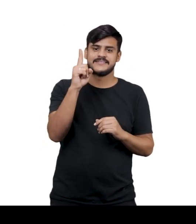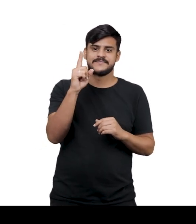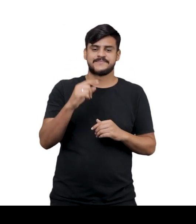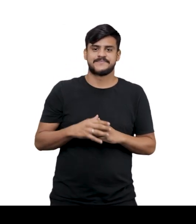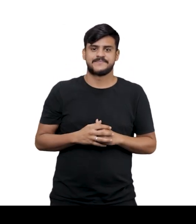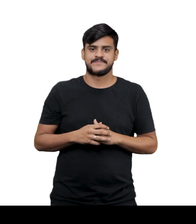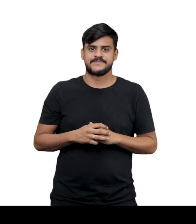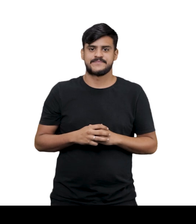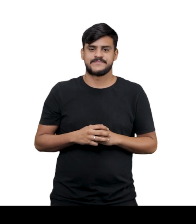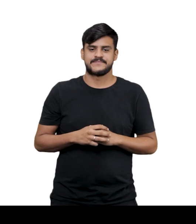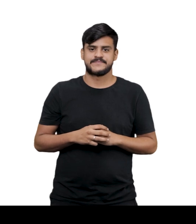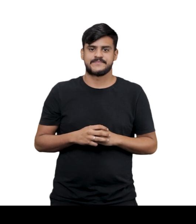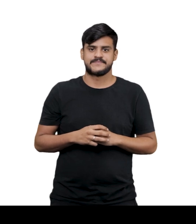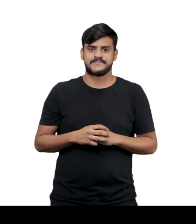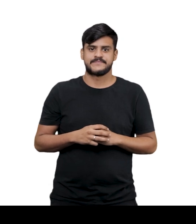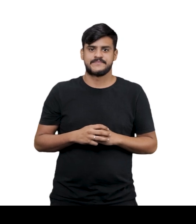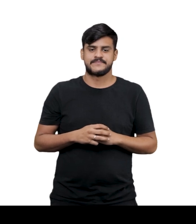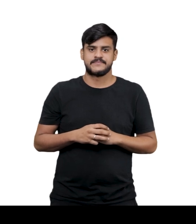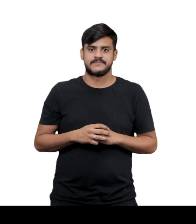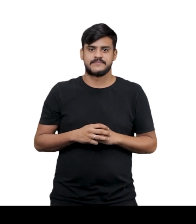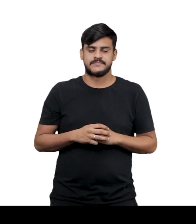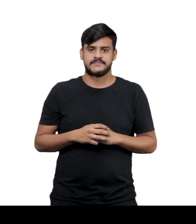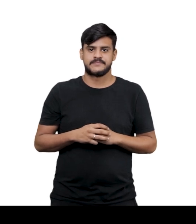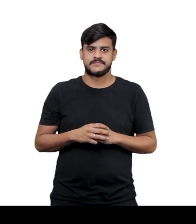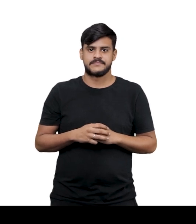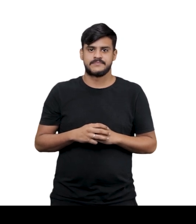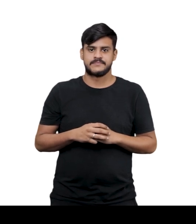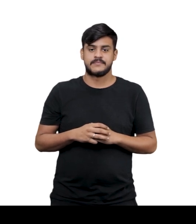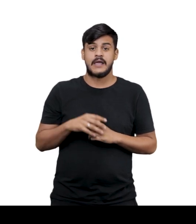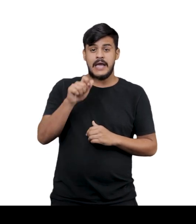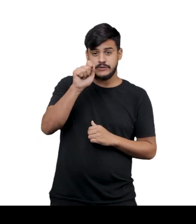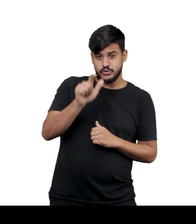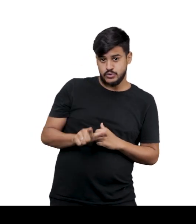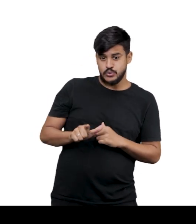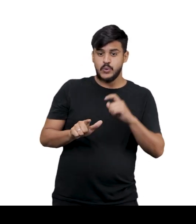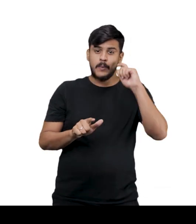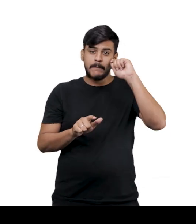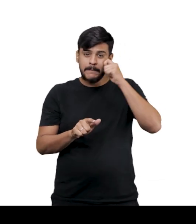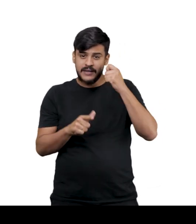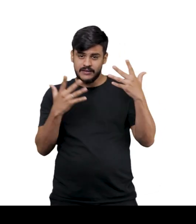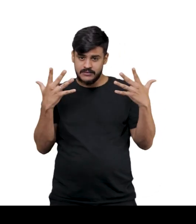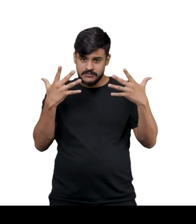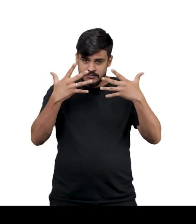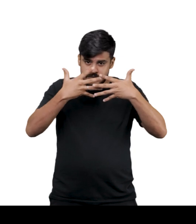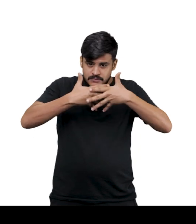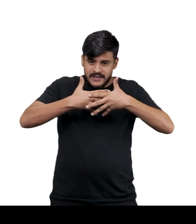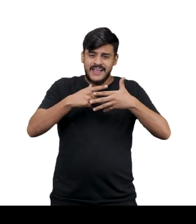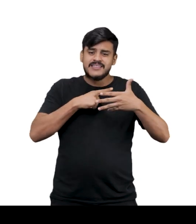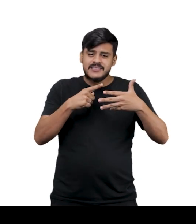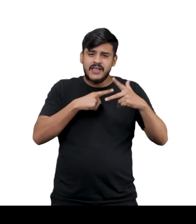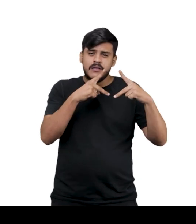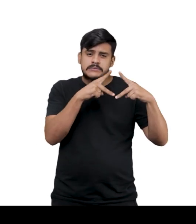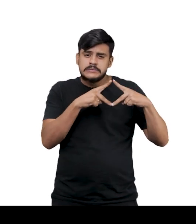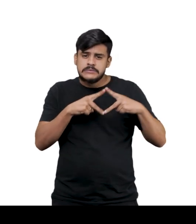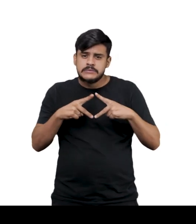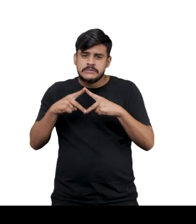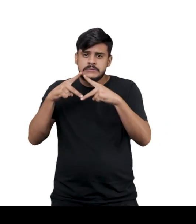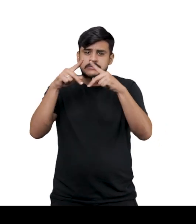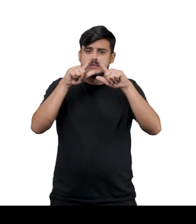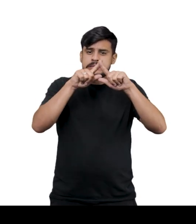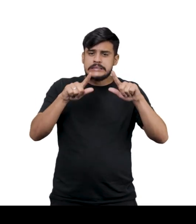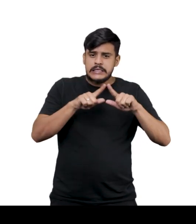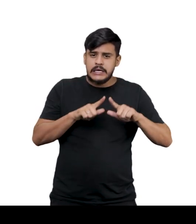setas dirigidas para cima. A intersecção dessas faixas azuis e pretas gera uma série